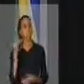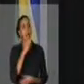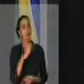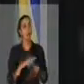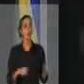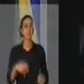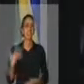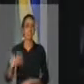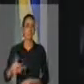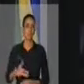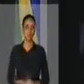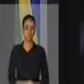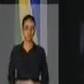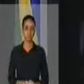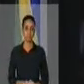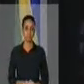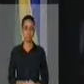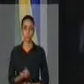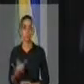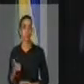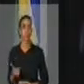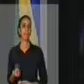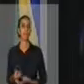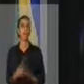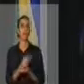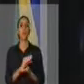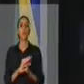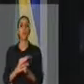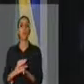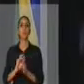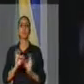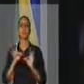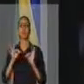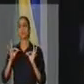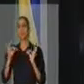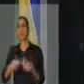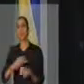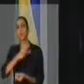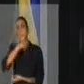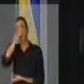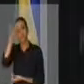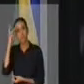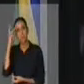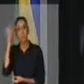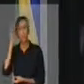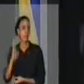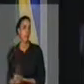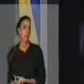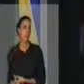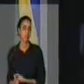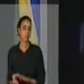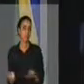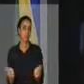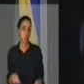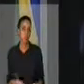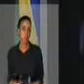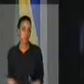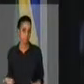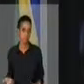Nós não temos recursos para dar a todos os brasileiros tratamentos nesta